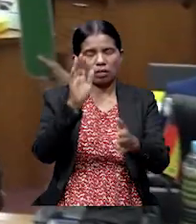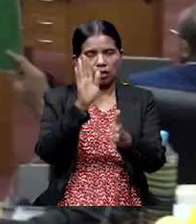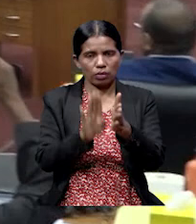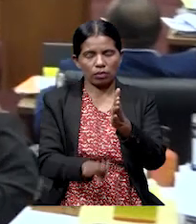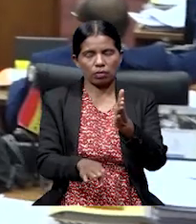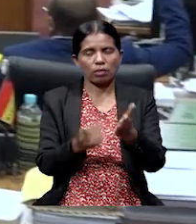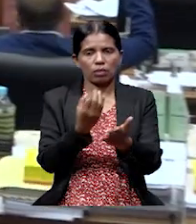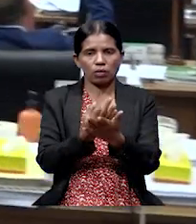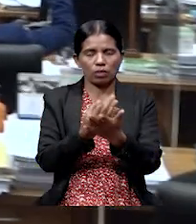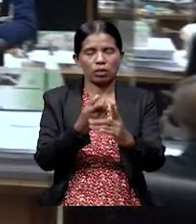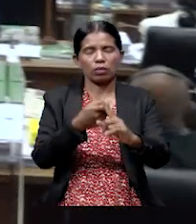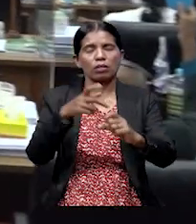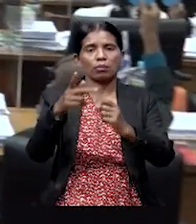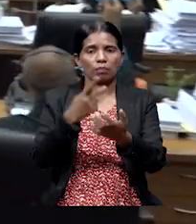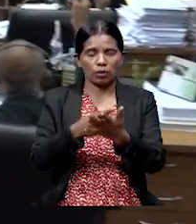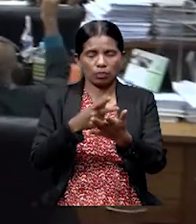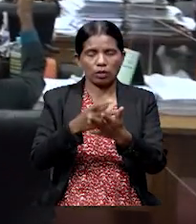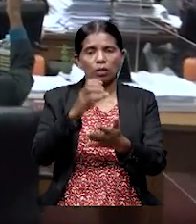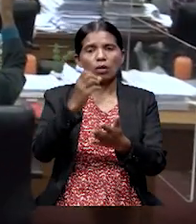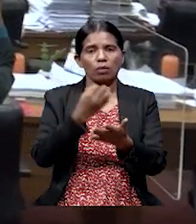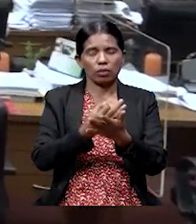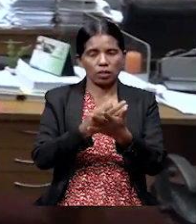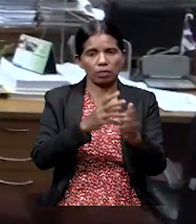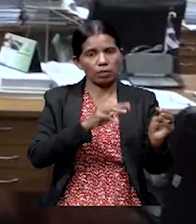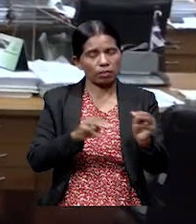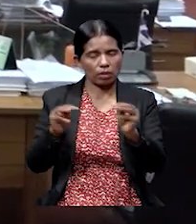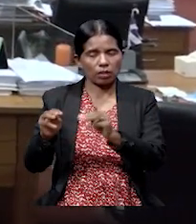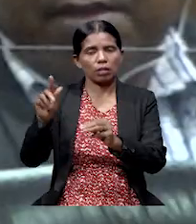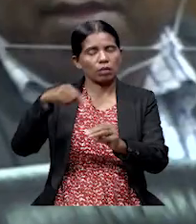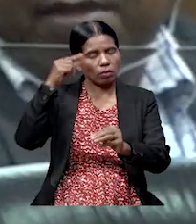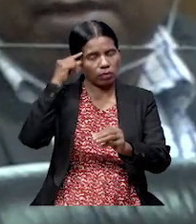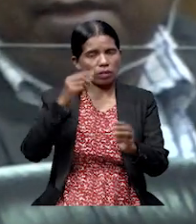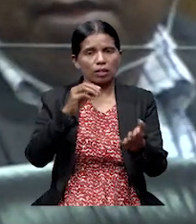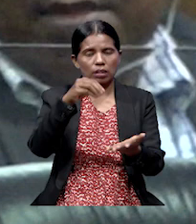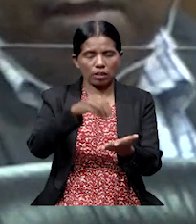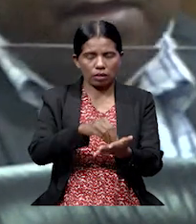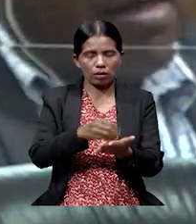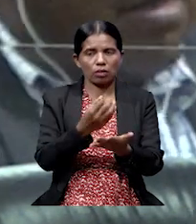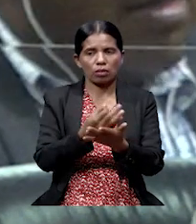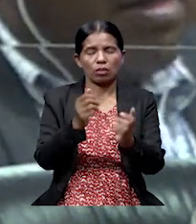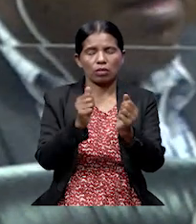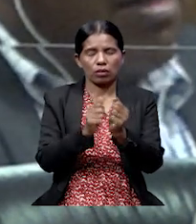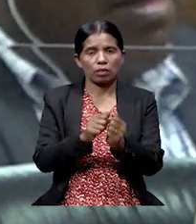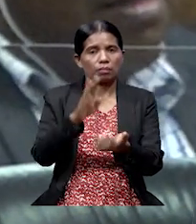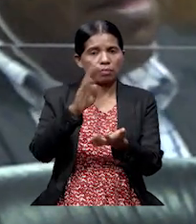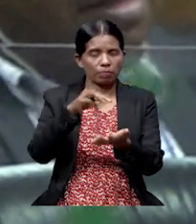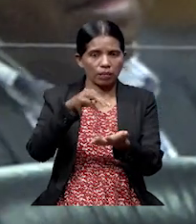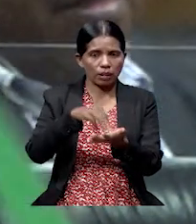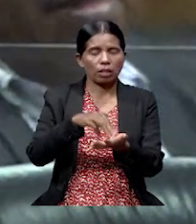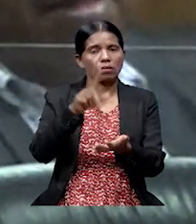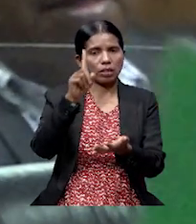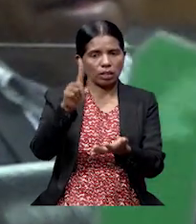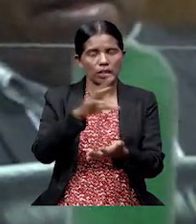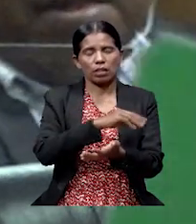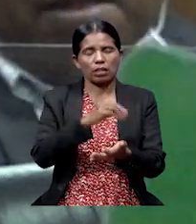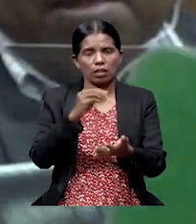ba osang husi proposta orçamento retificativo nebe governo propõe ho montante bilhão idaresin hudi financia